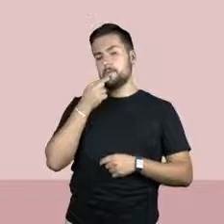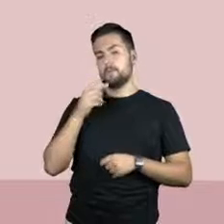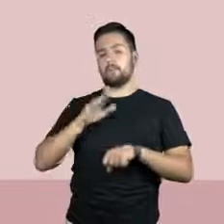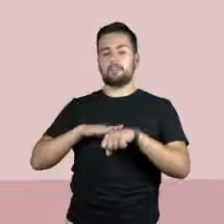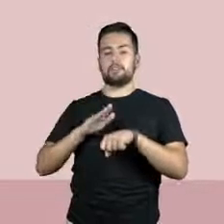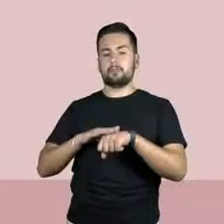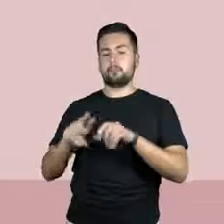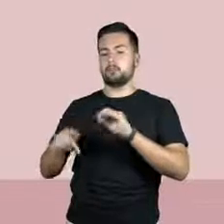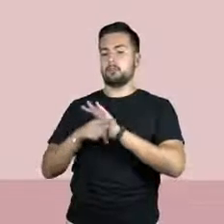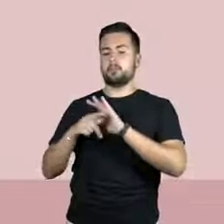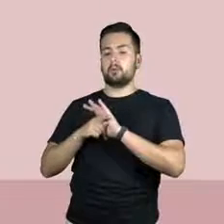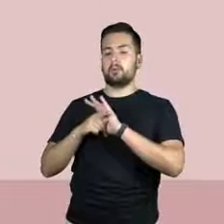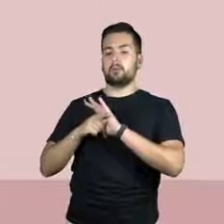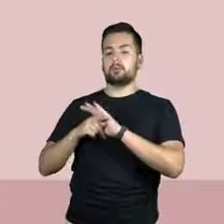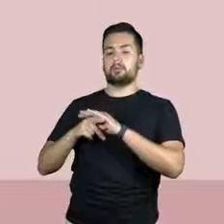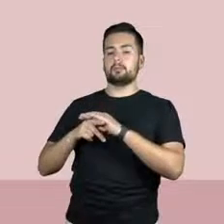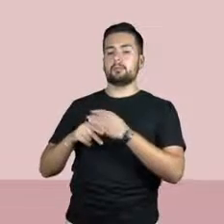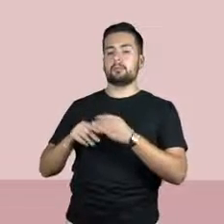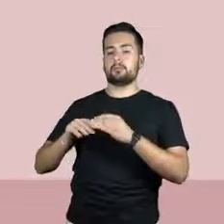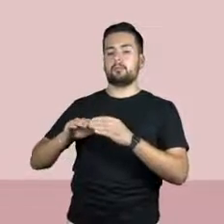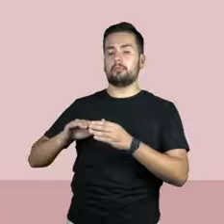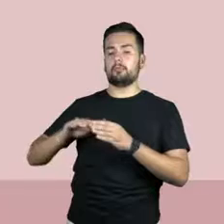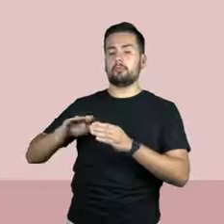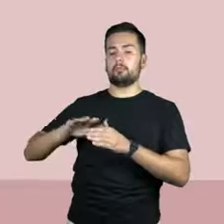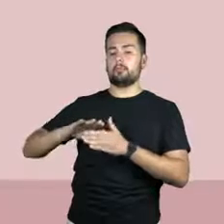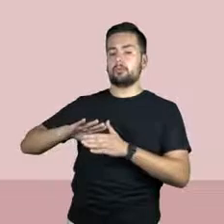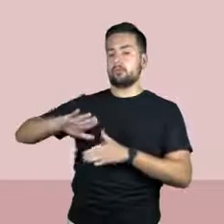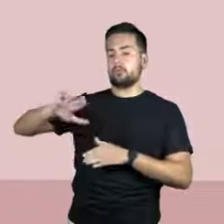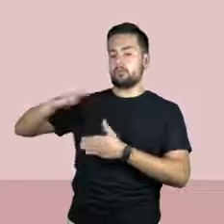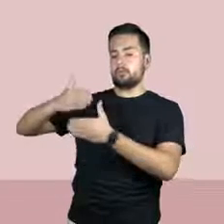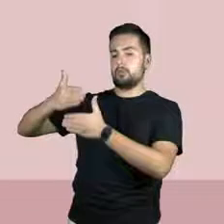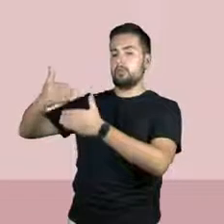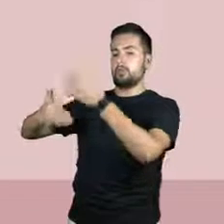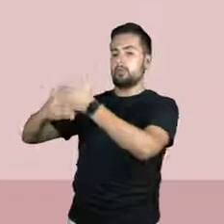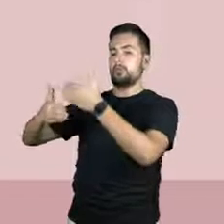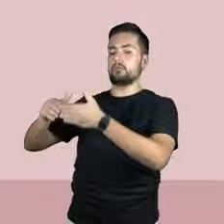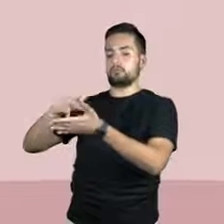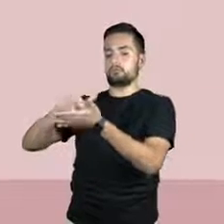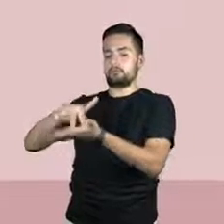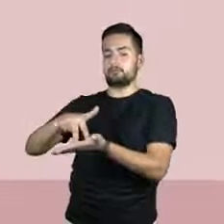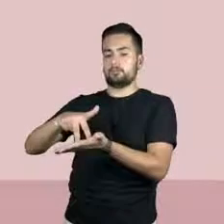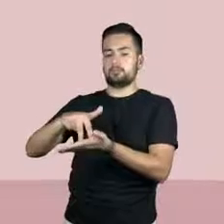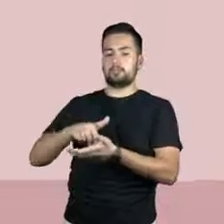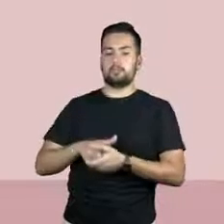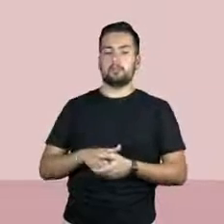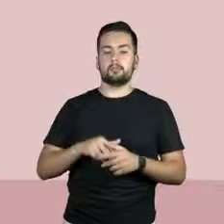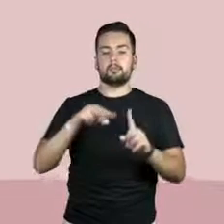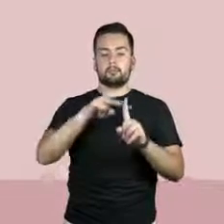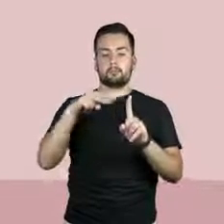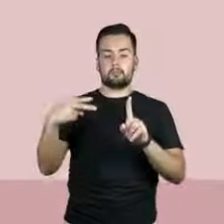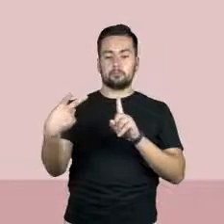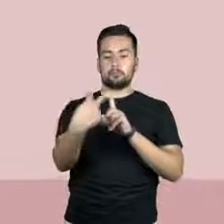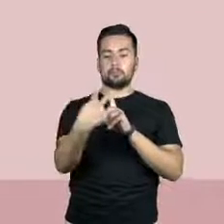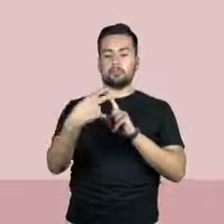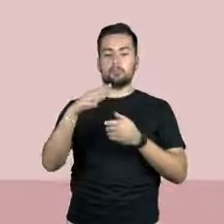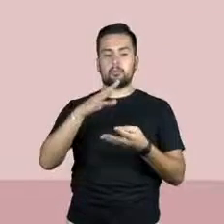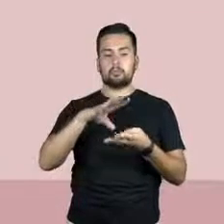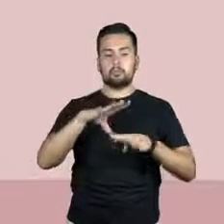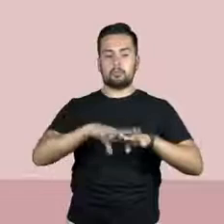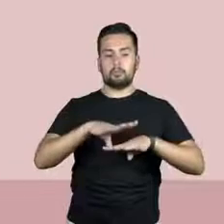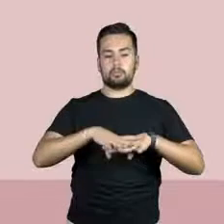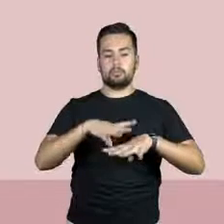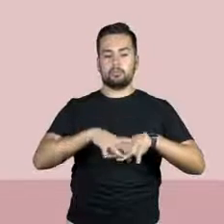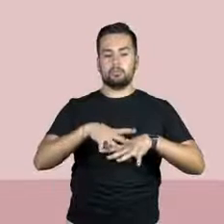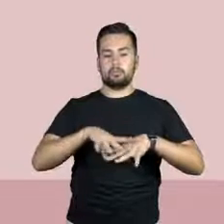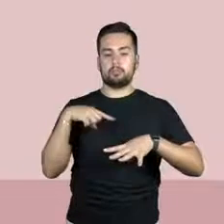dos taludes sob certas condições, tá? Bom, do ponto de vista matemático, para a gente